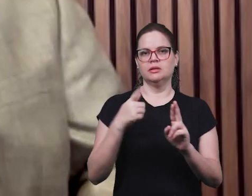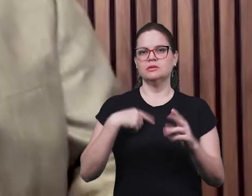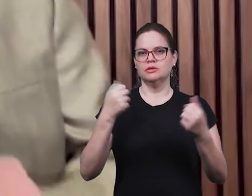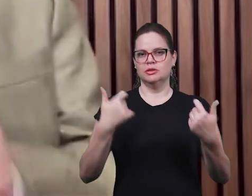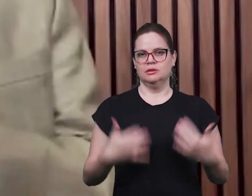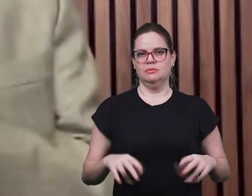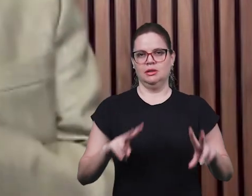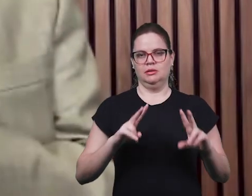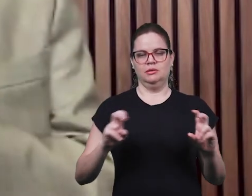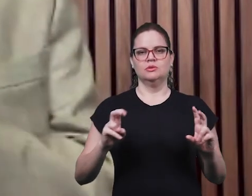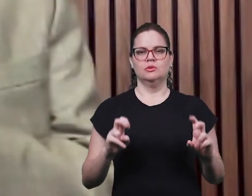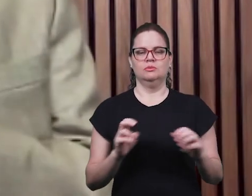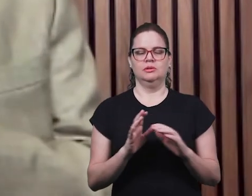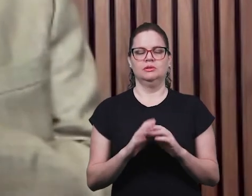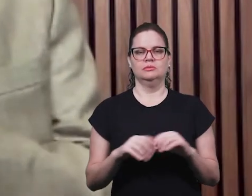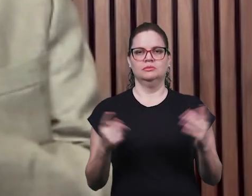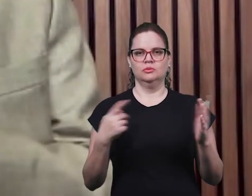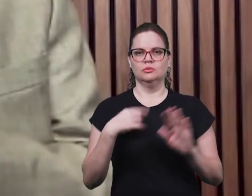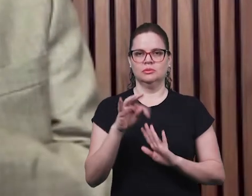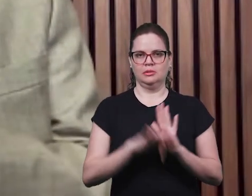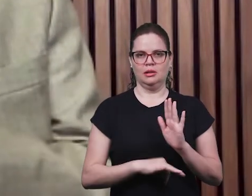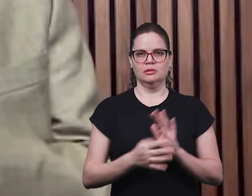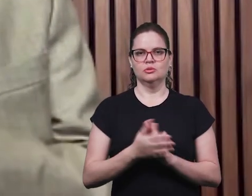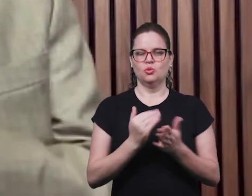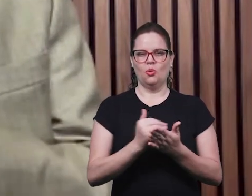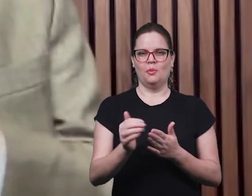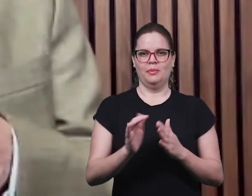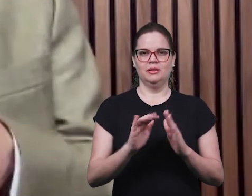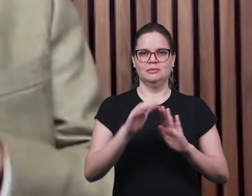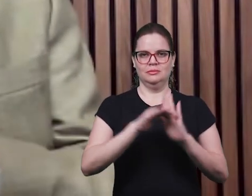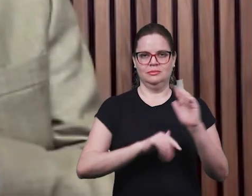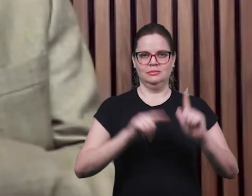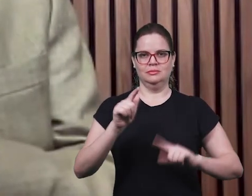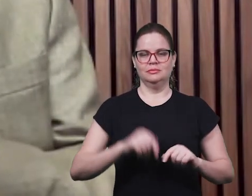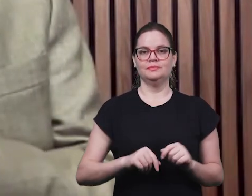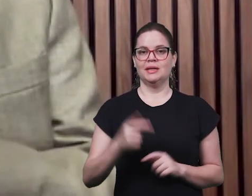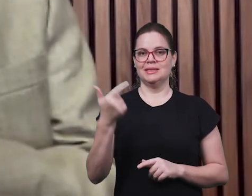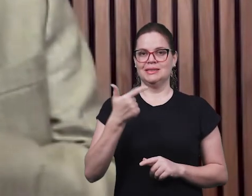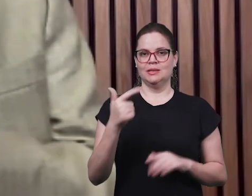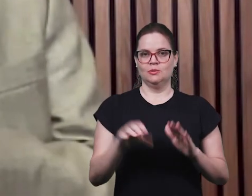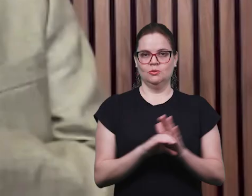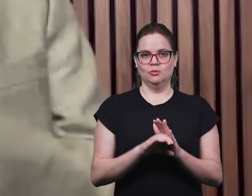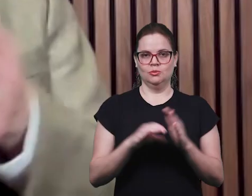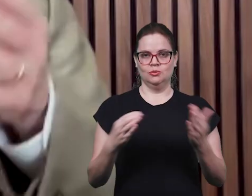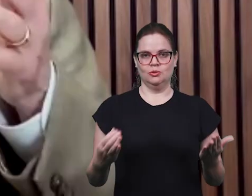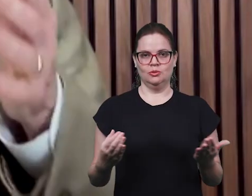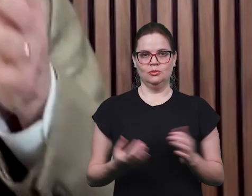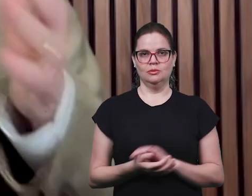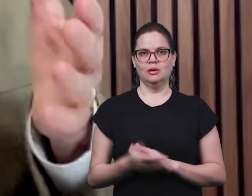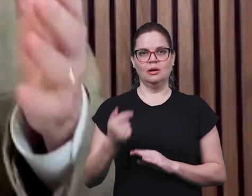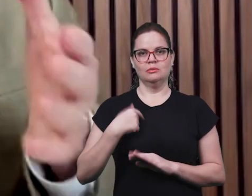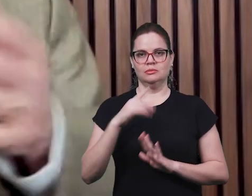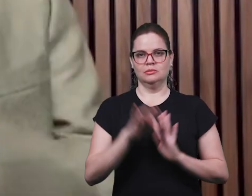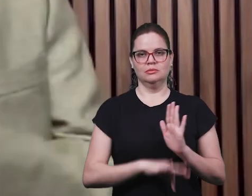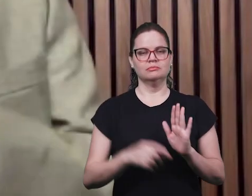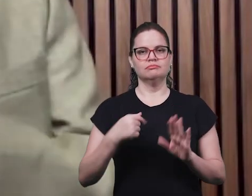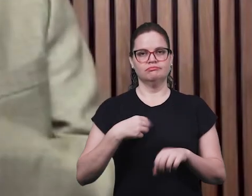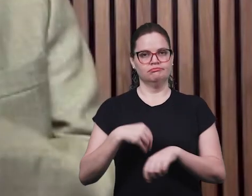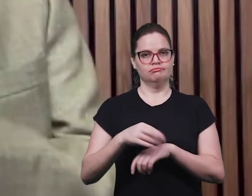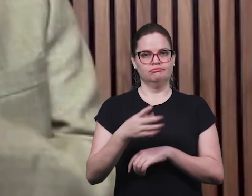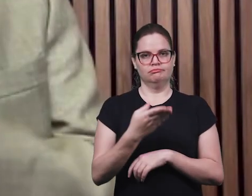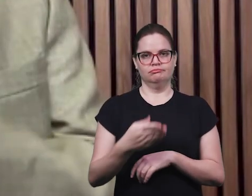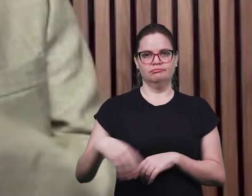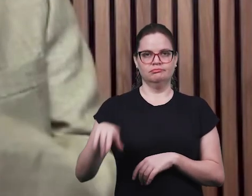do programa, pastor Antônio Carlos e ouvintes, em Crônicas, segundo Crônicas, esse é um texto que eu recomendo